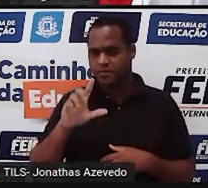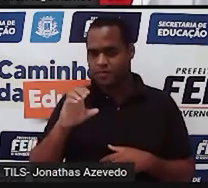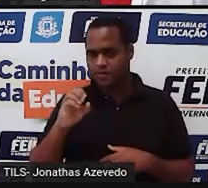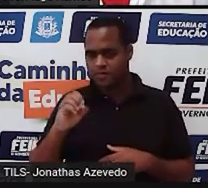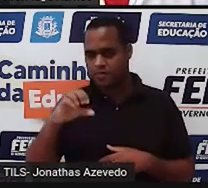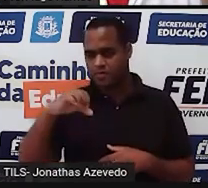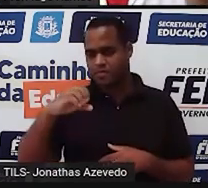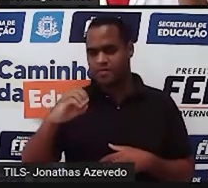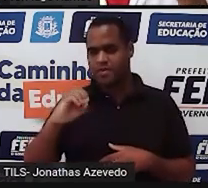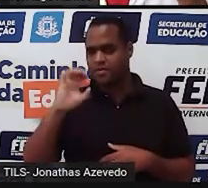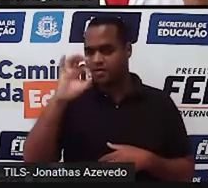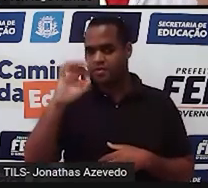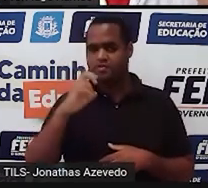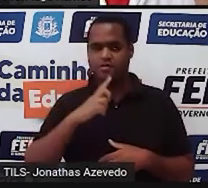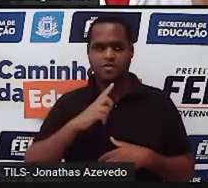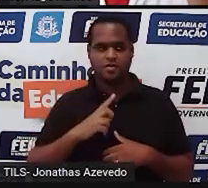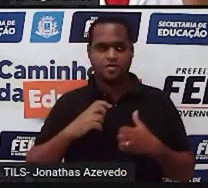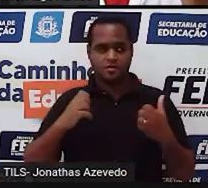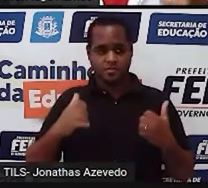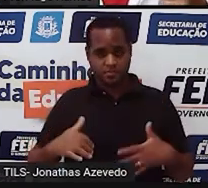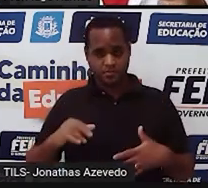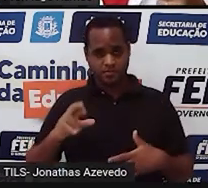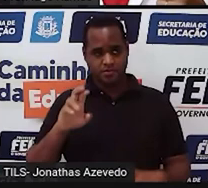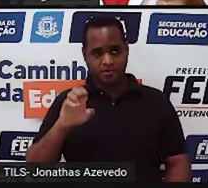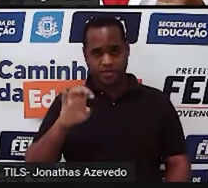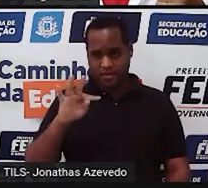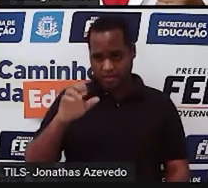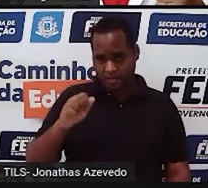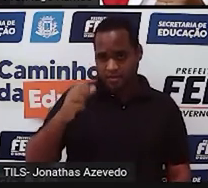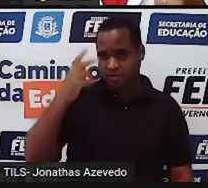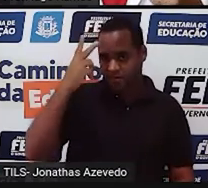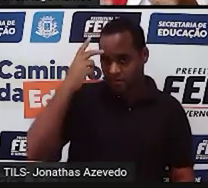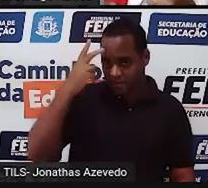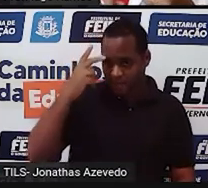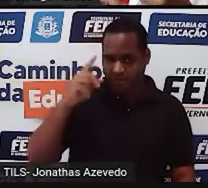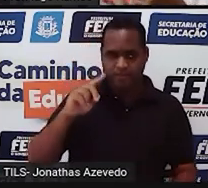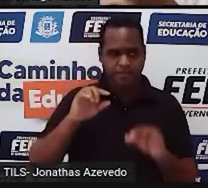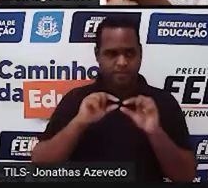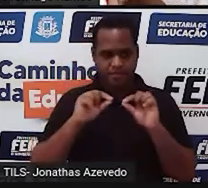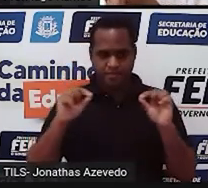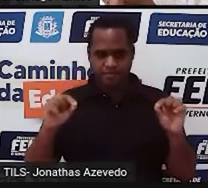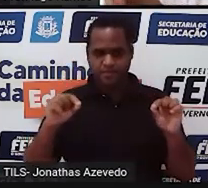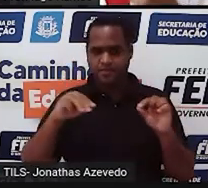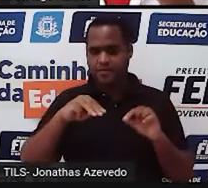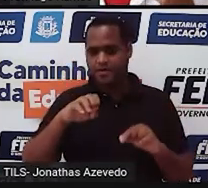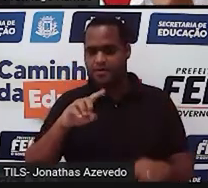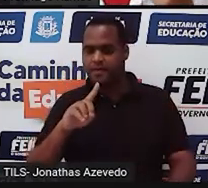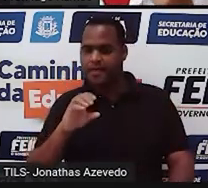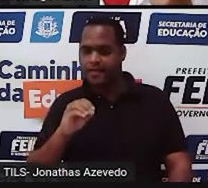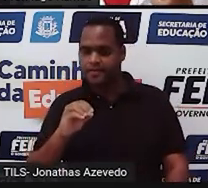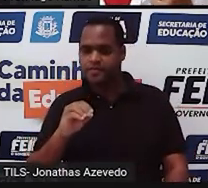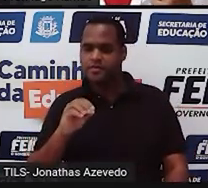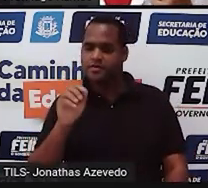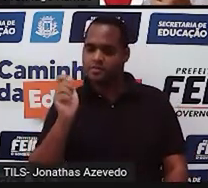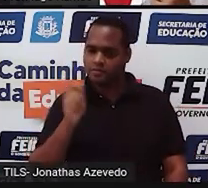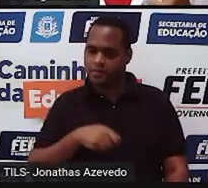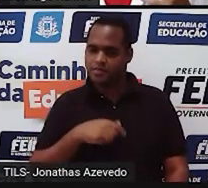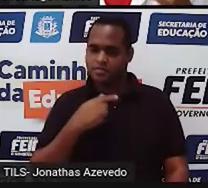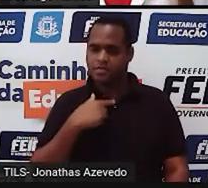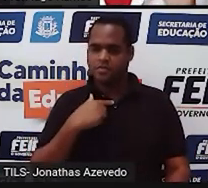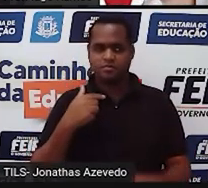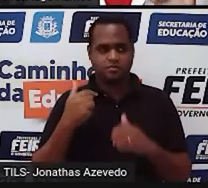tão essa reta passando pelo ponto médio no seguimento e sendo perpendicular ao